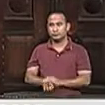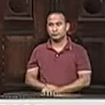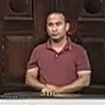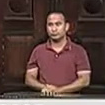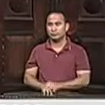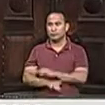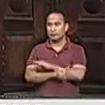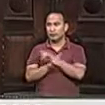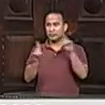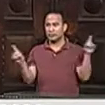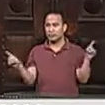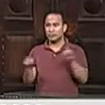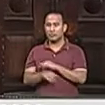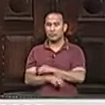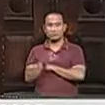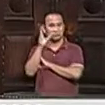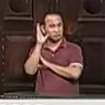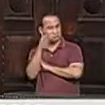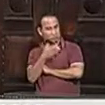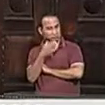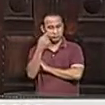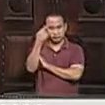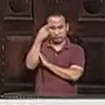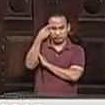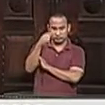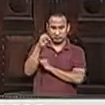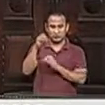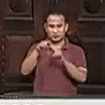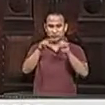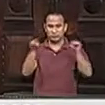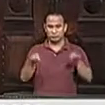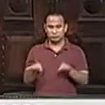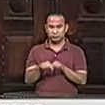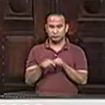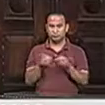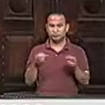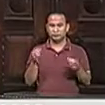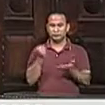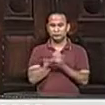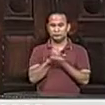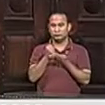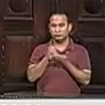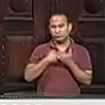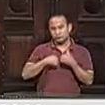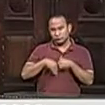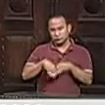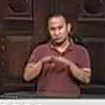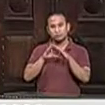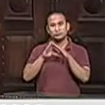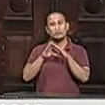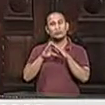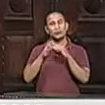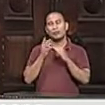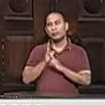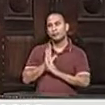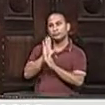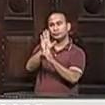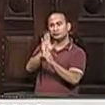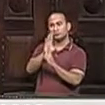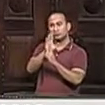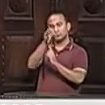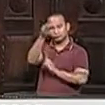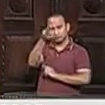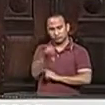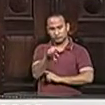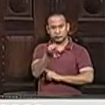não definiu se esses contratos serão estendidos e não sinalizou de forma